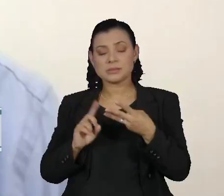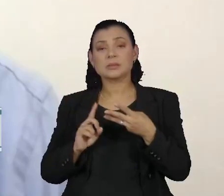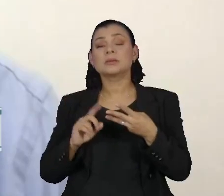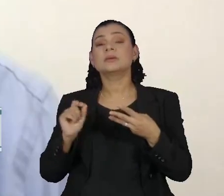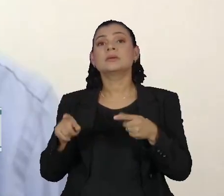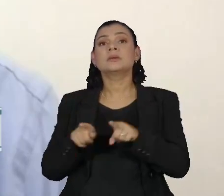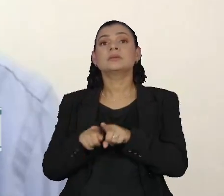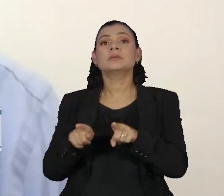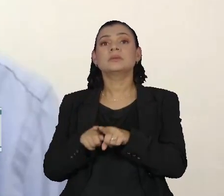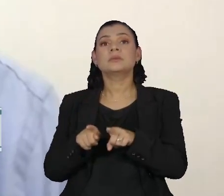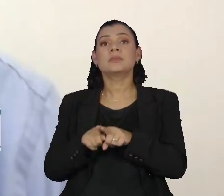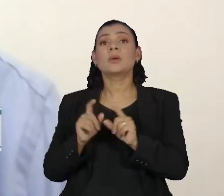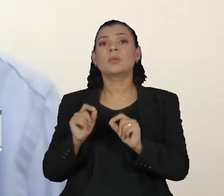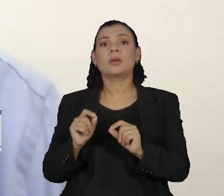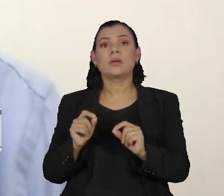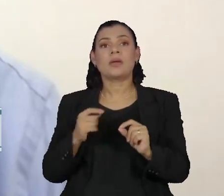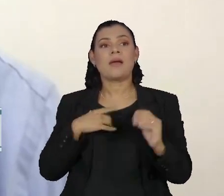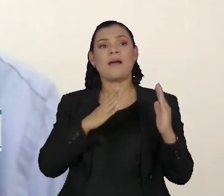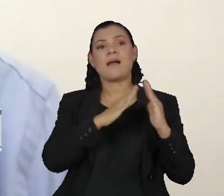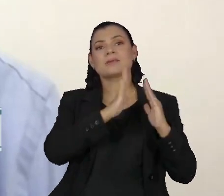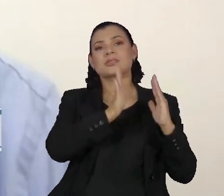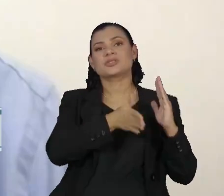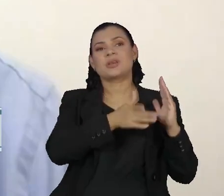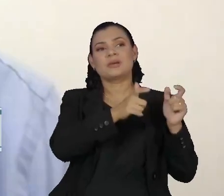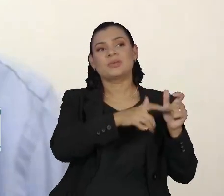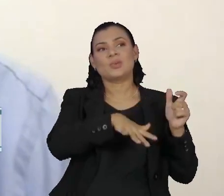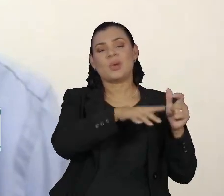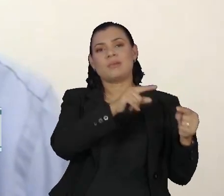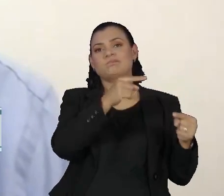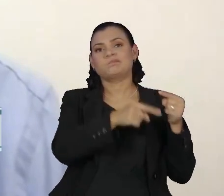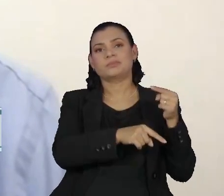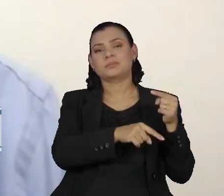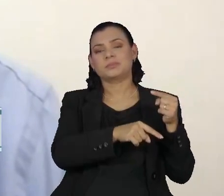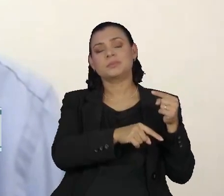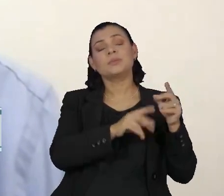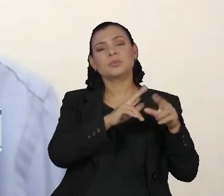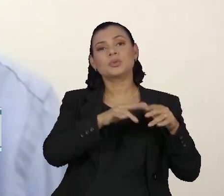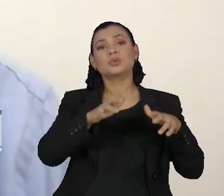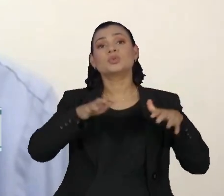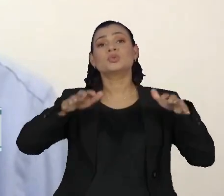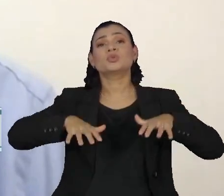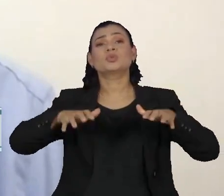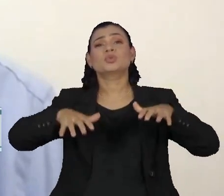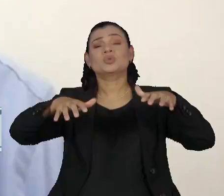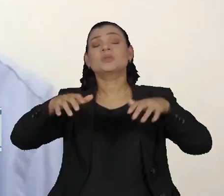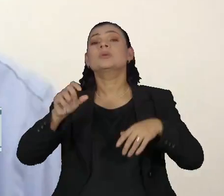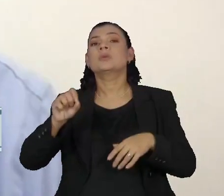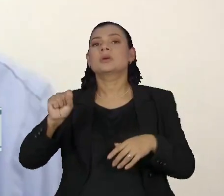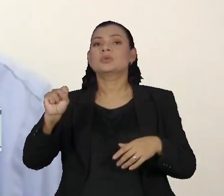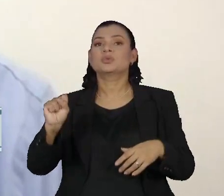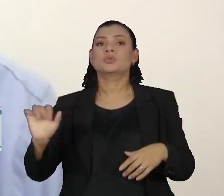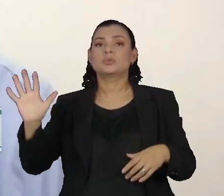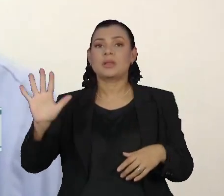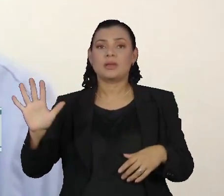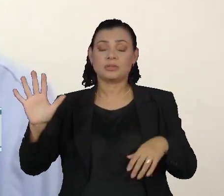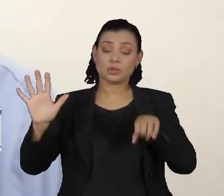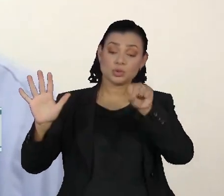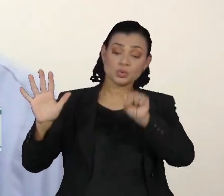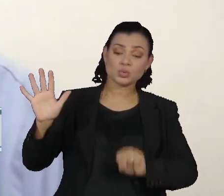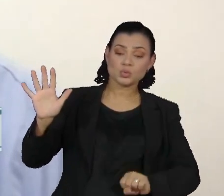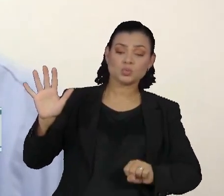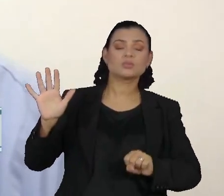3 determinam o risco. Então, tem uma tendência de aumento de chuvas na região sudeste e sul do Brasil, na verdade em todo o mundo,